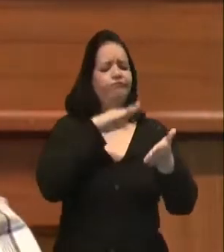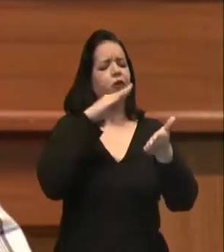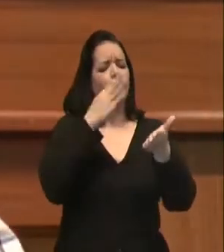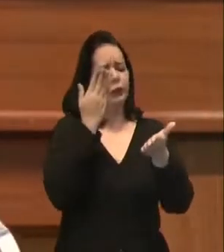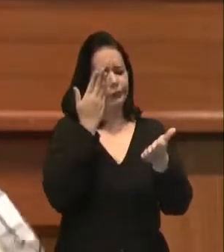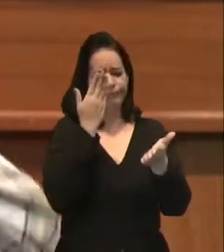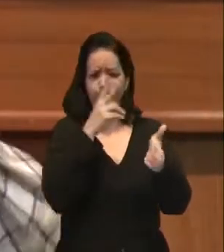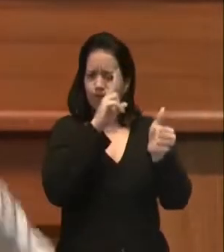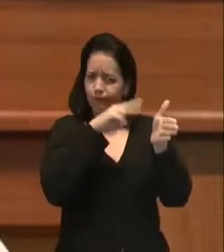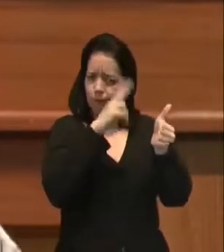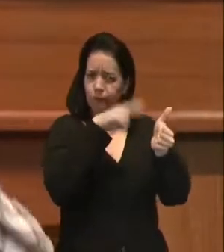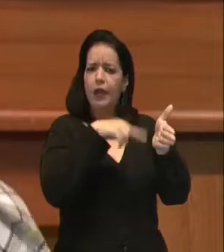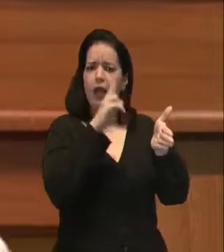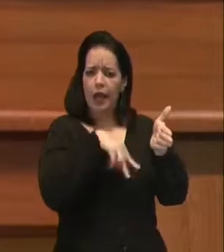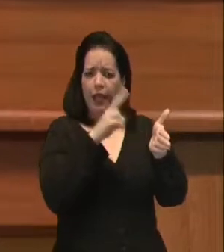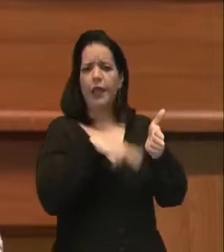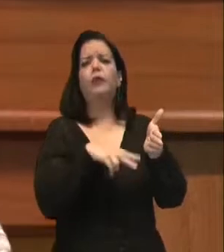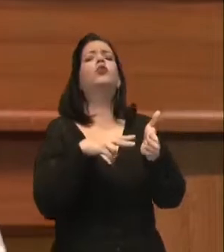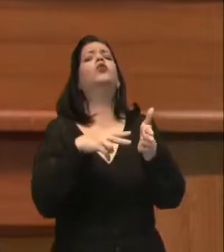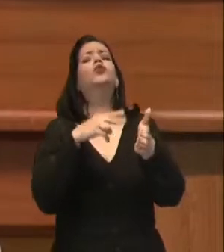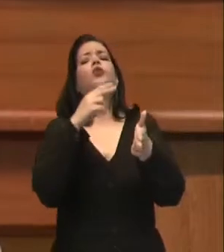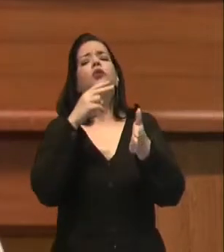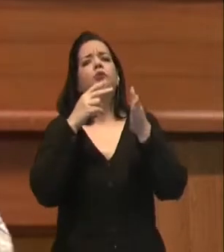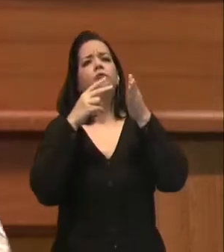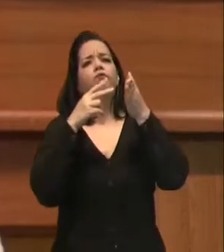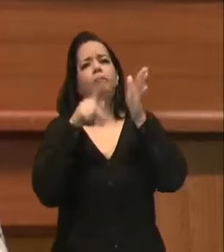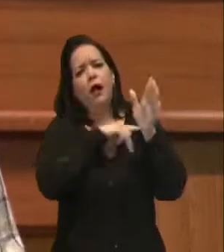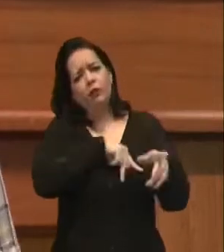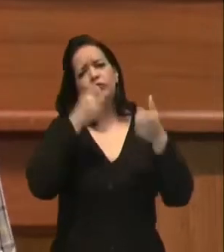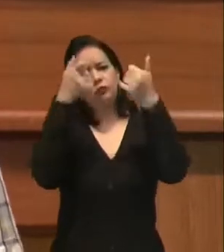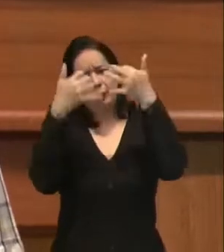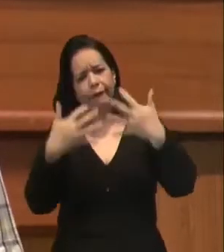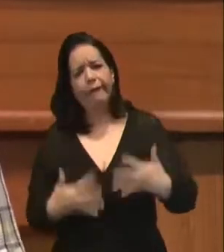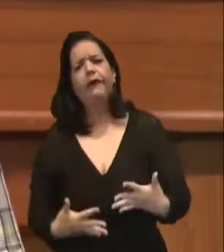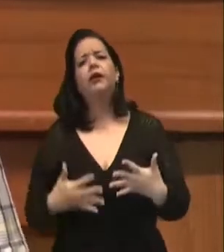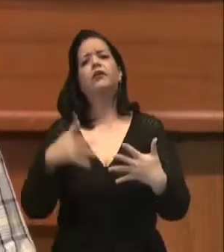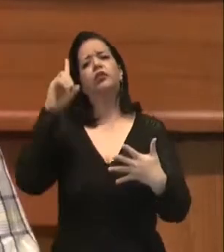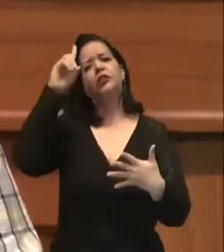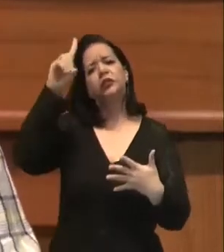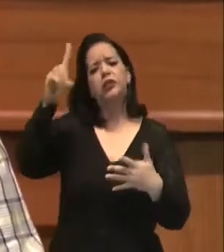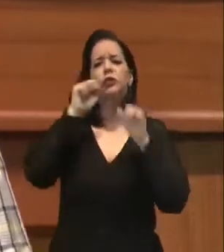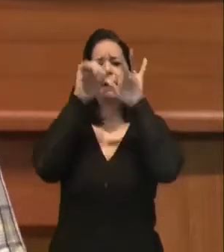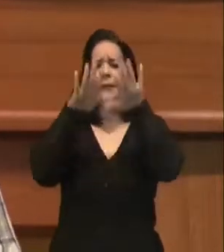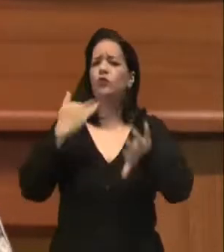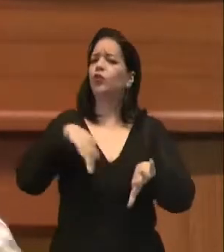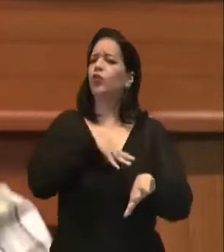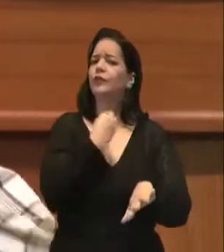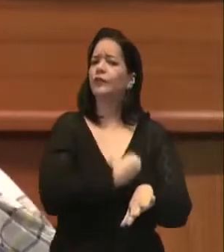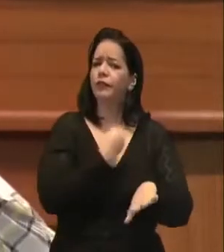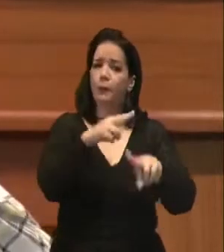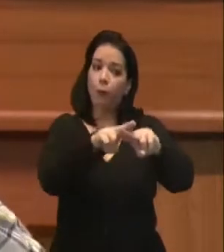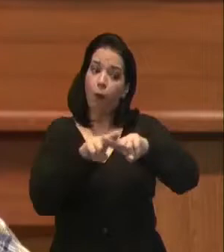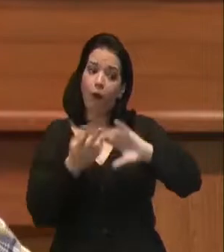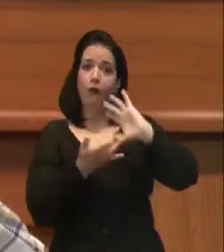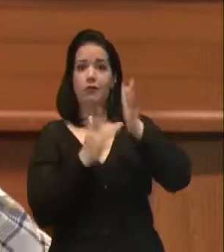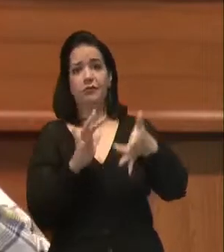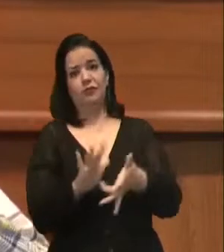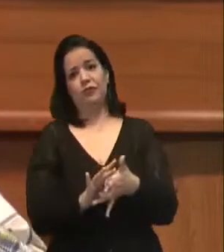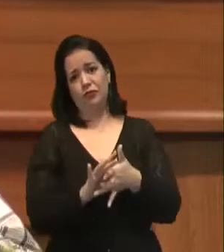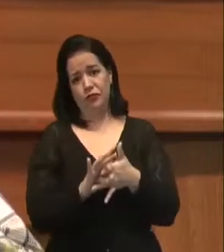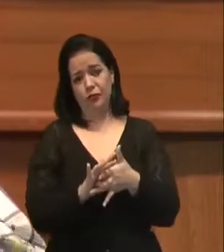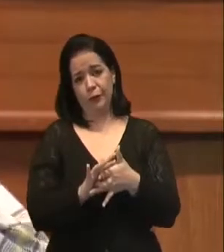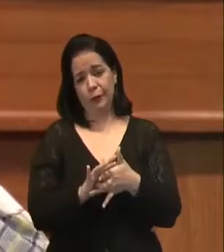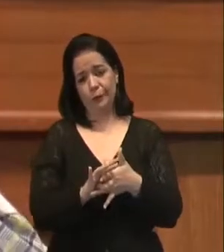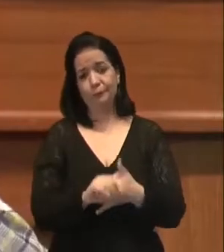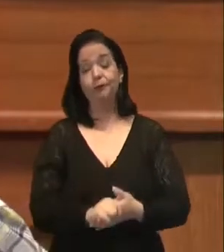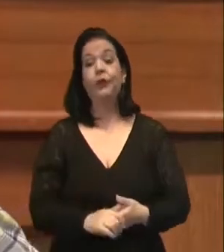em Jesus, em Deus, no Espírito Santo, essas bênçãos maravilhosas que temos, Paulo agora